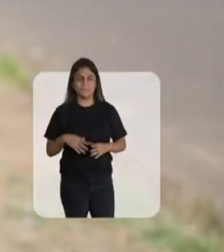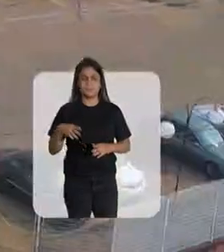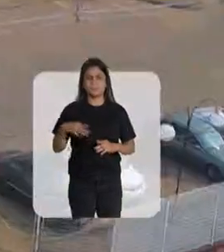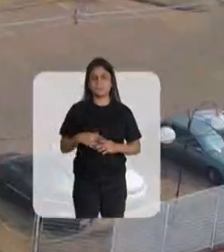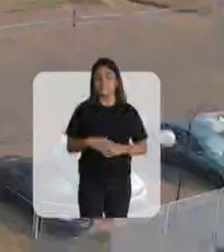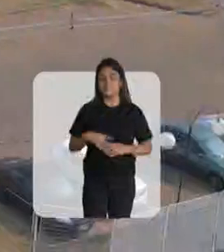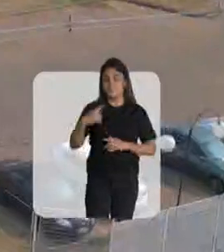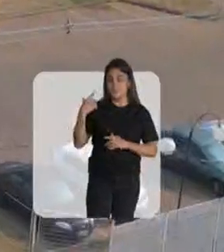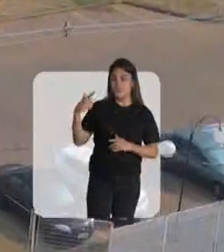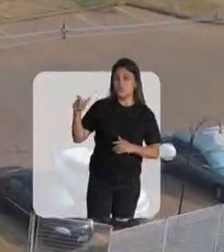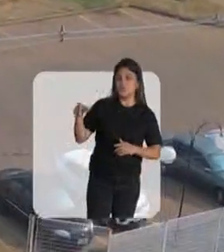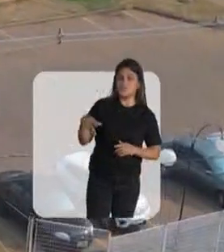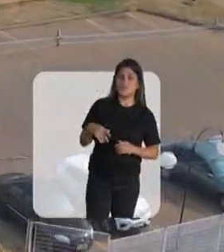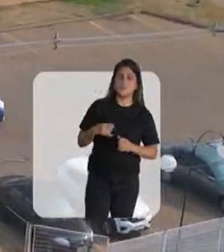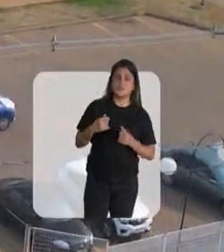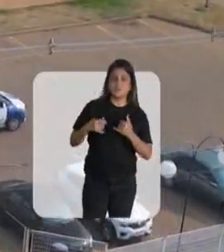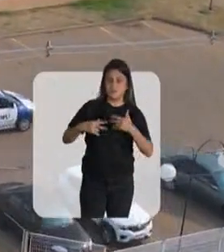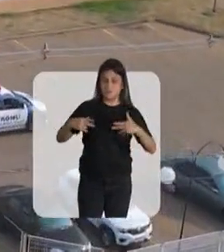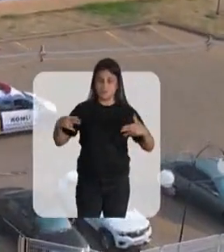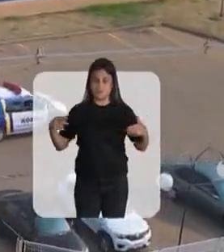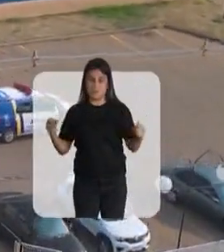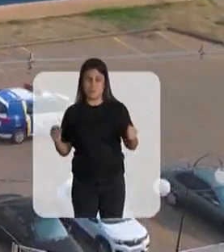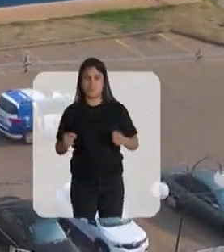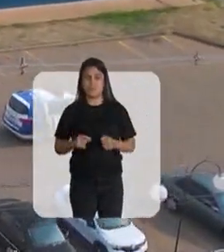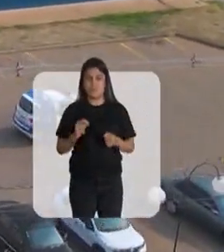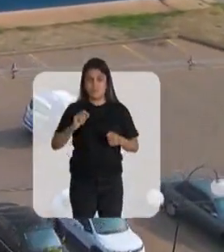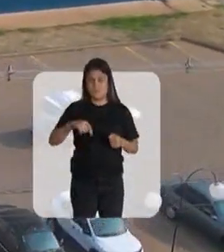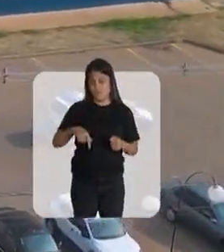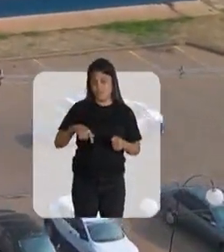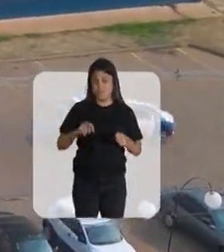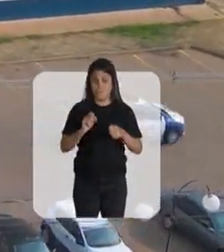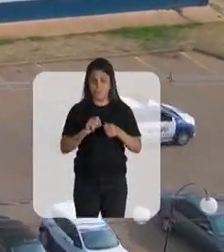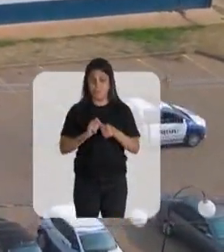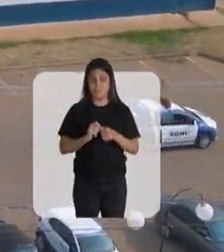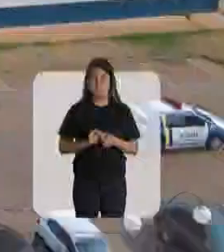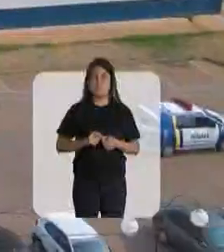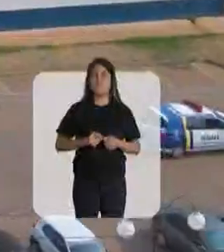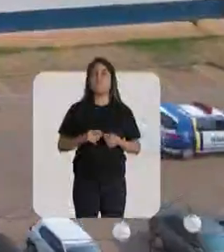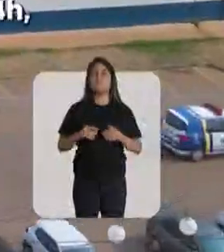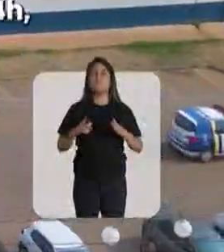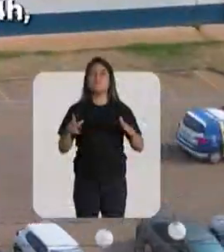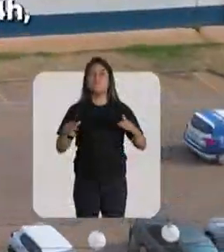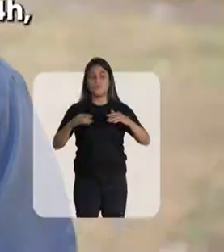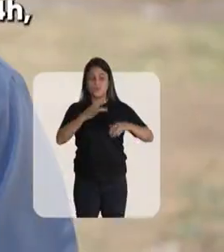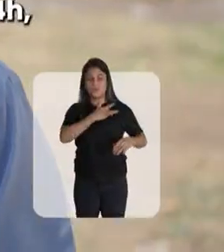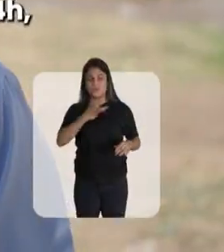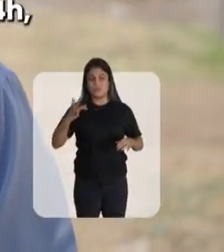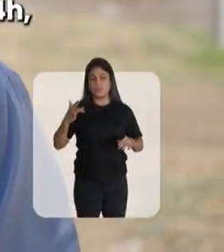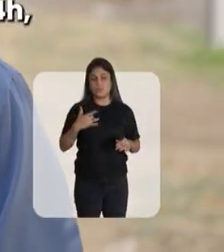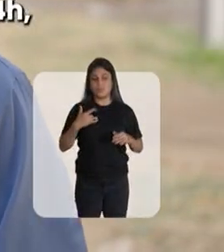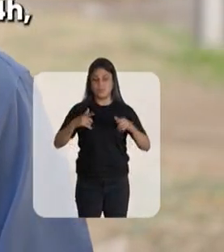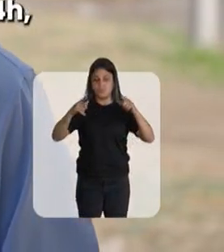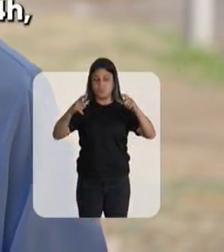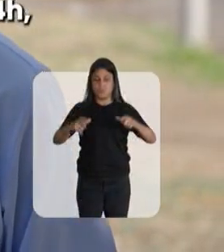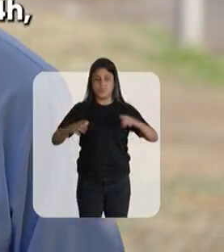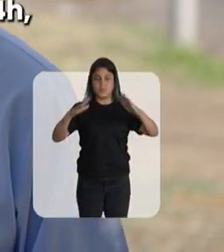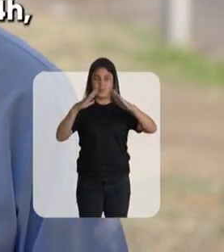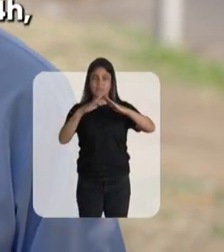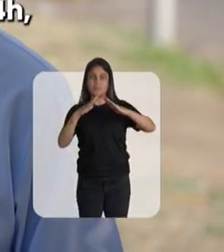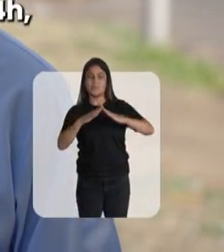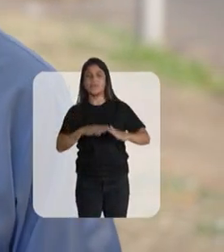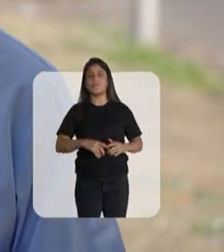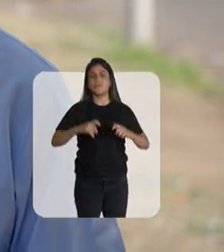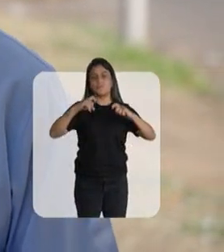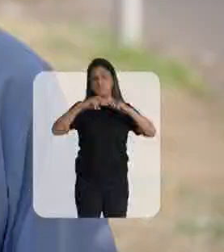Leste é a transformação da UBS umarama 2 em UPA uma unidade de pronto atendimento e a UPA Borela vai contar com especialistas